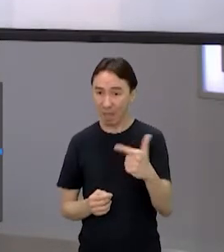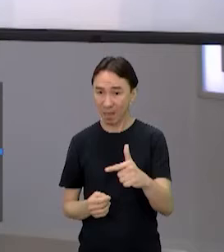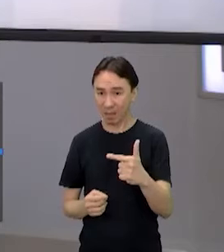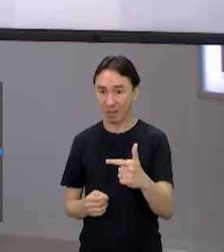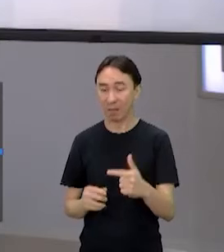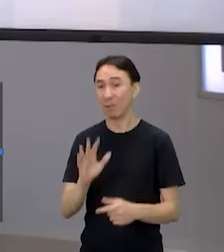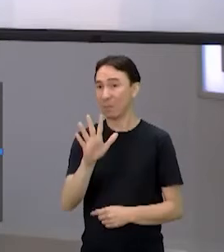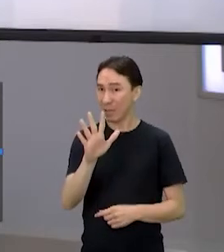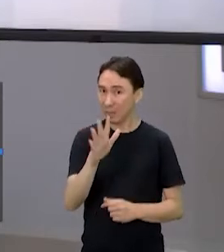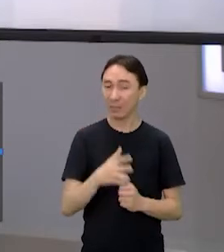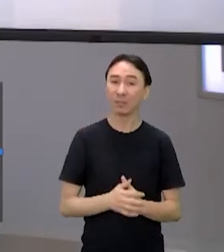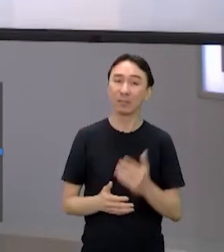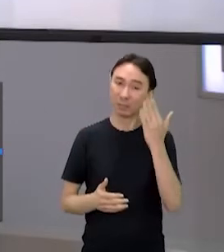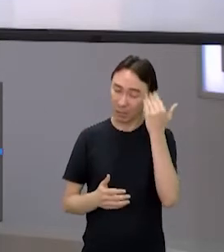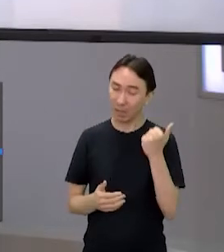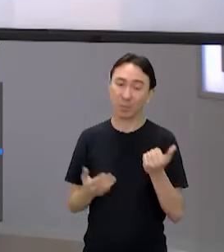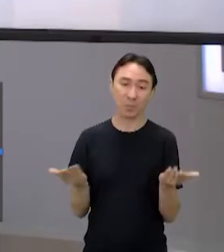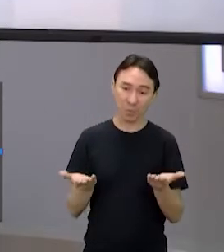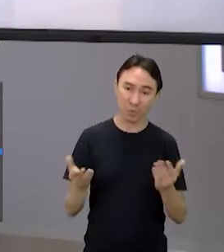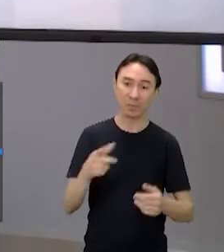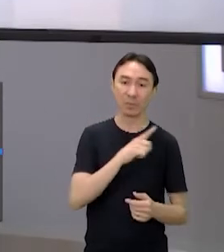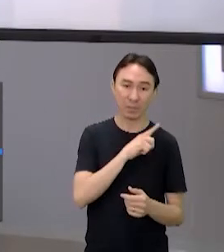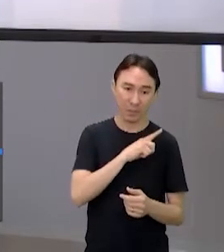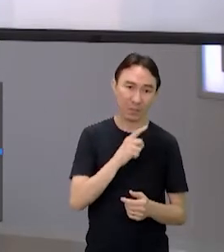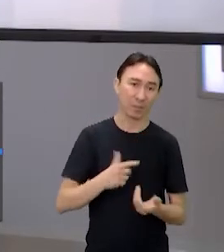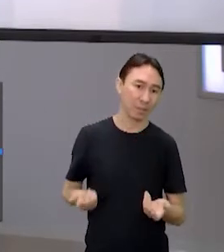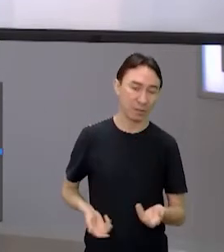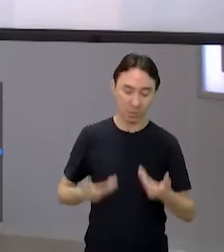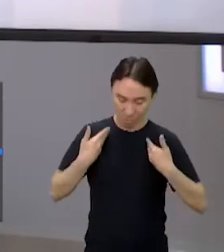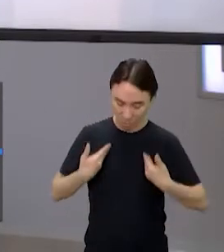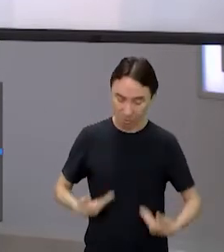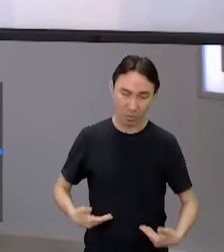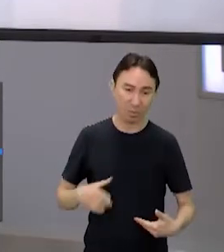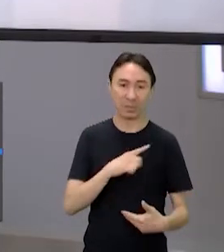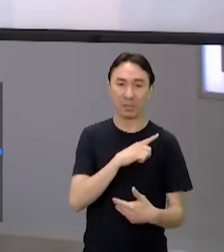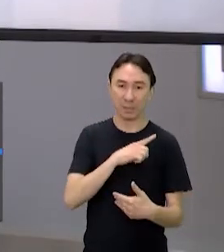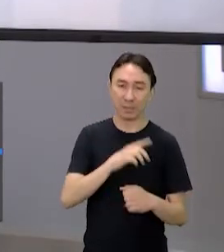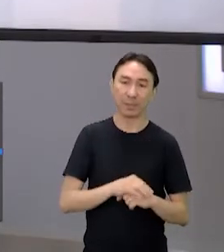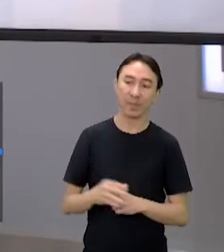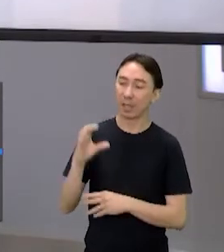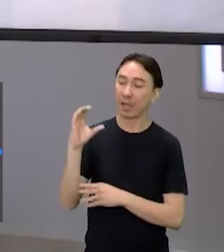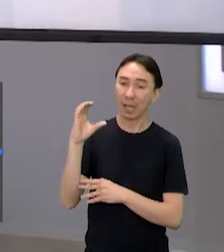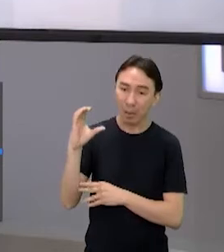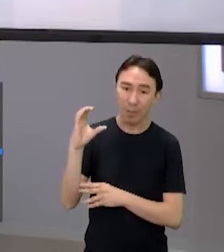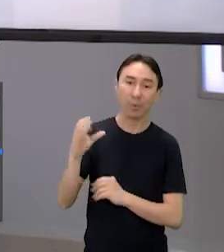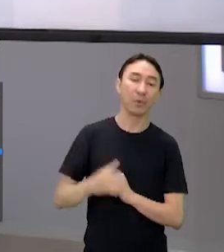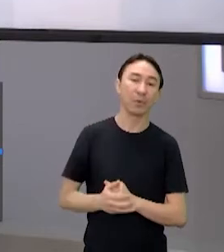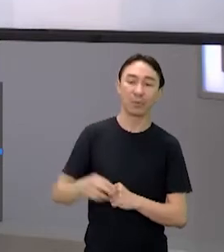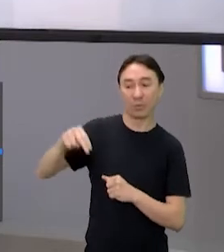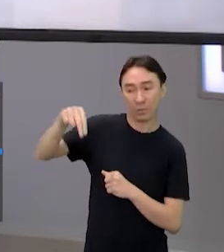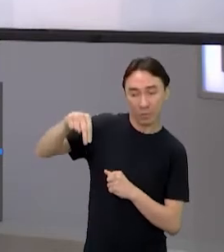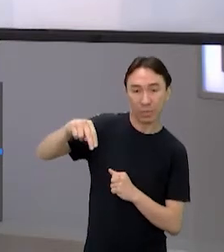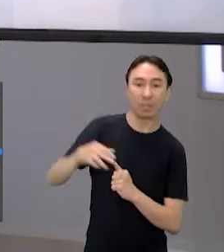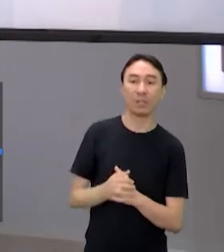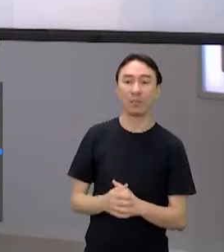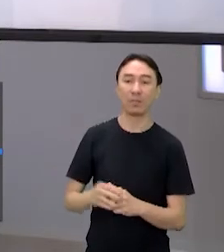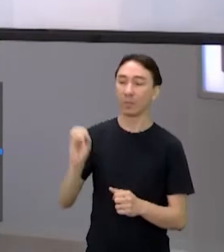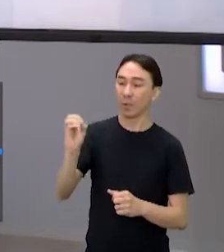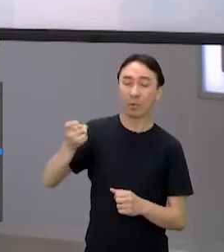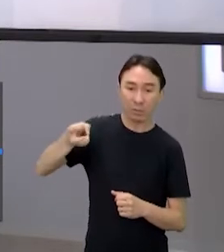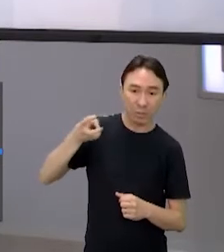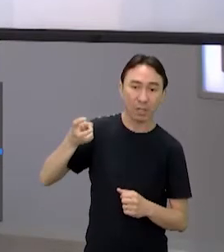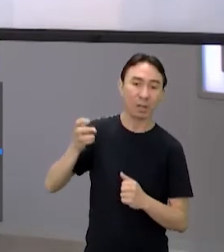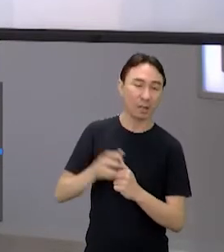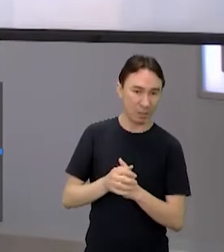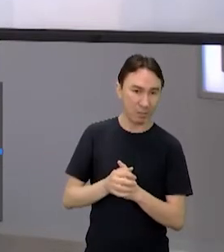gente sabe que formam o nosso corpo, como, por exemplo, o carbono, como o nitrogênio, como o hidrogênio, o oxigênio e